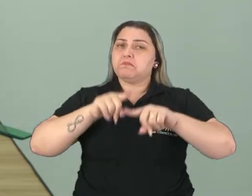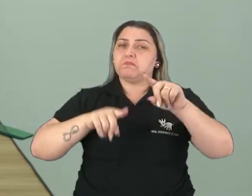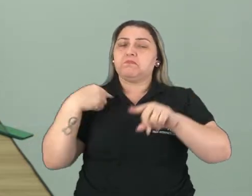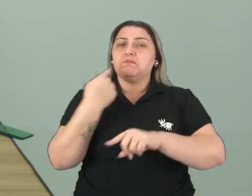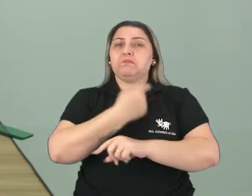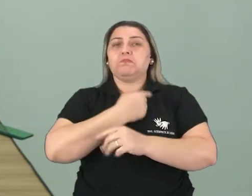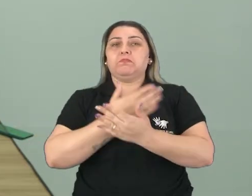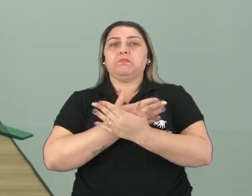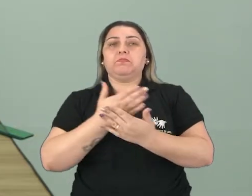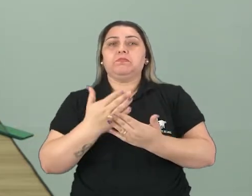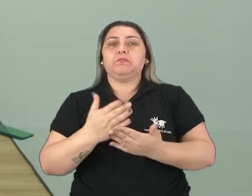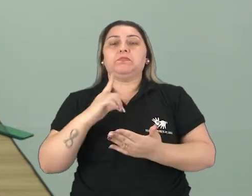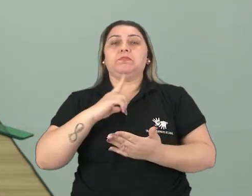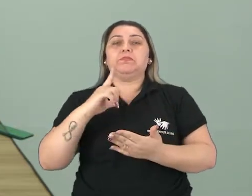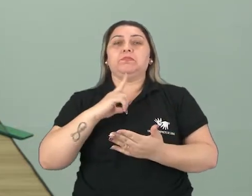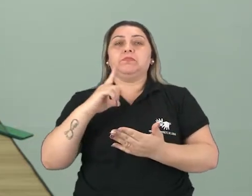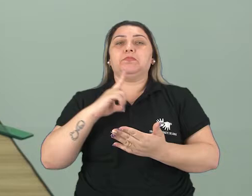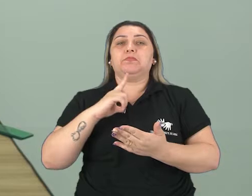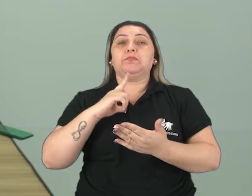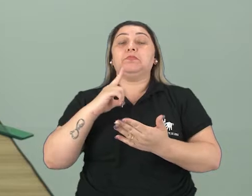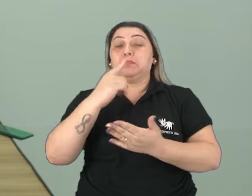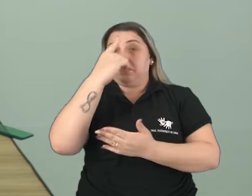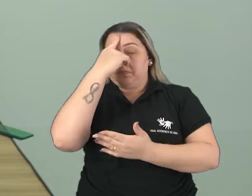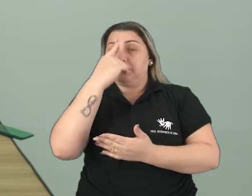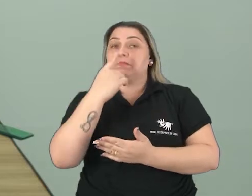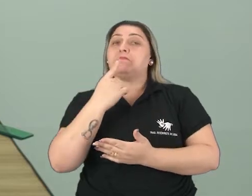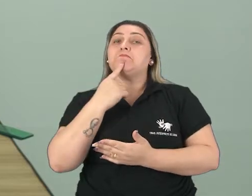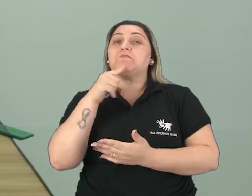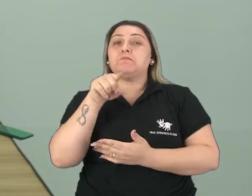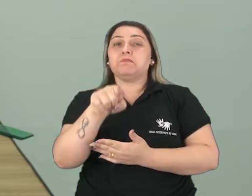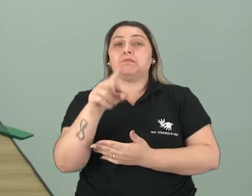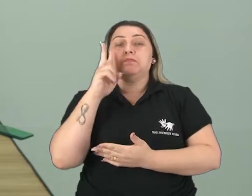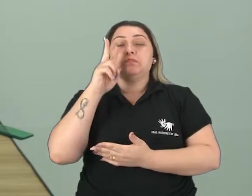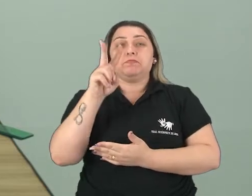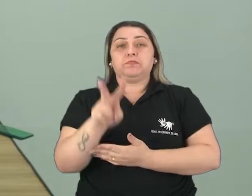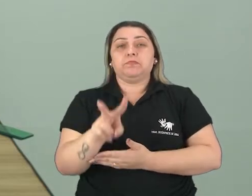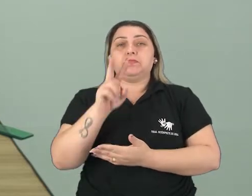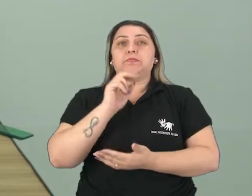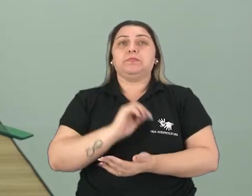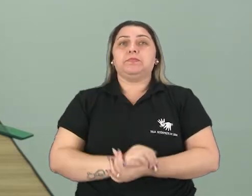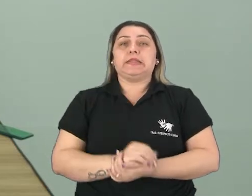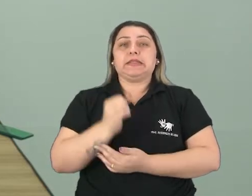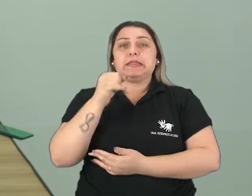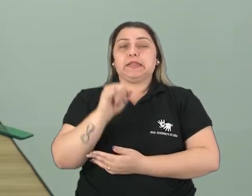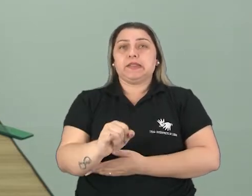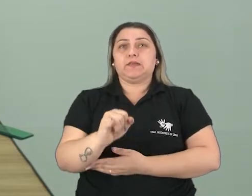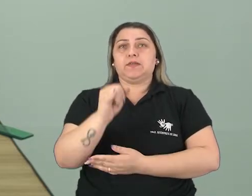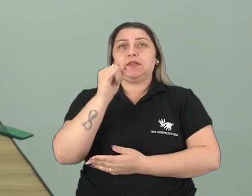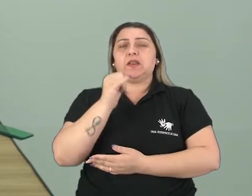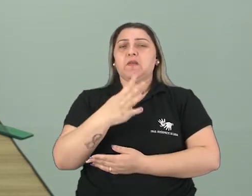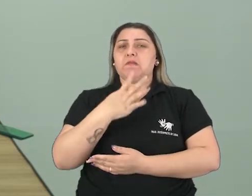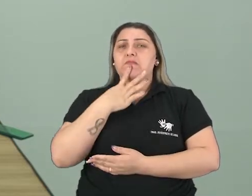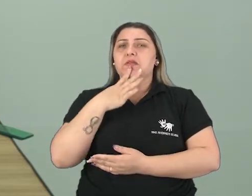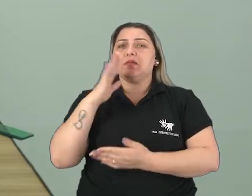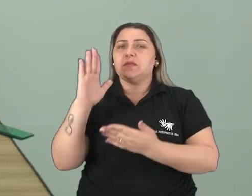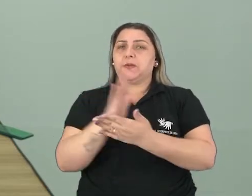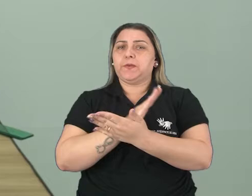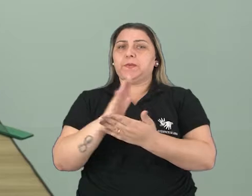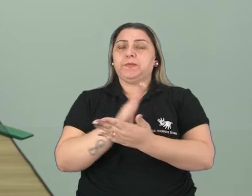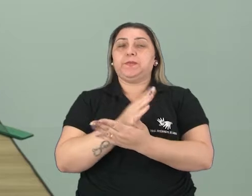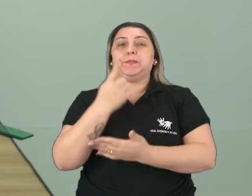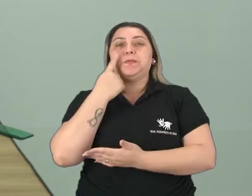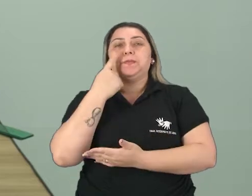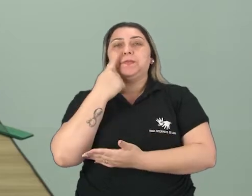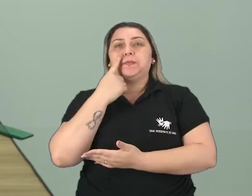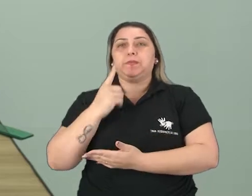gente iniciar, eu trouxe aqui umas imagens para você olhar, para você ver se você identifica alguma delas.